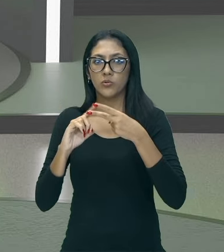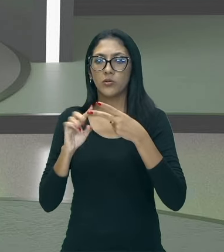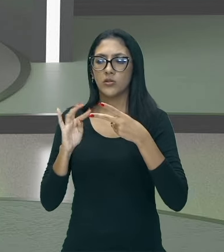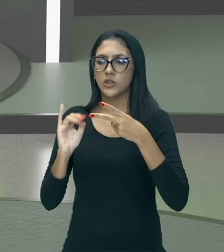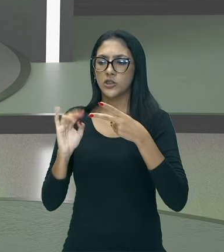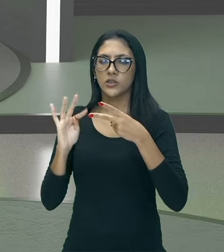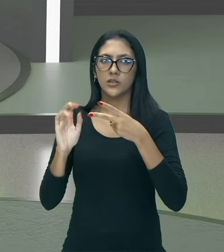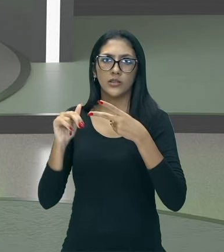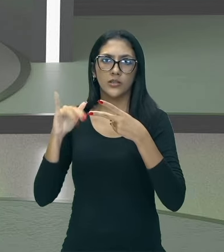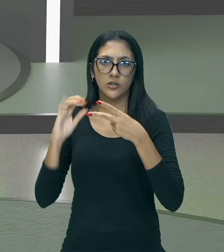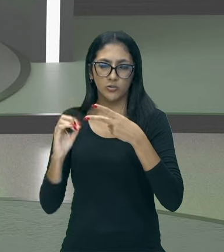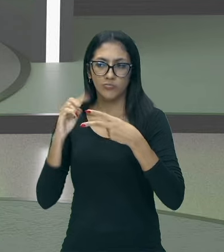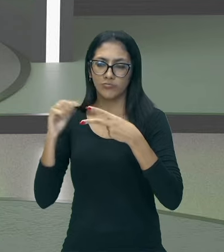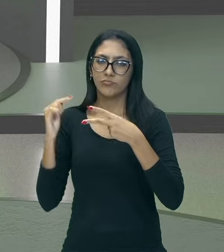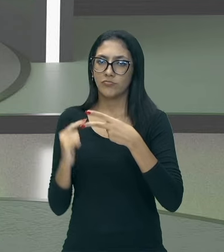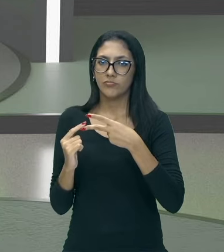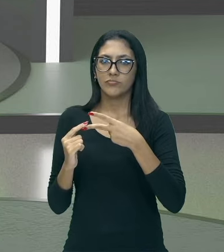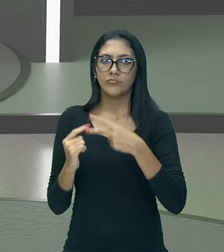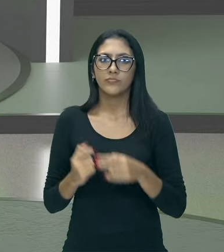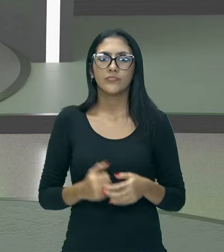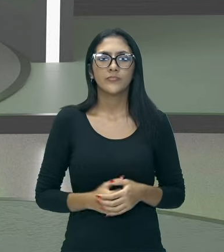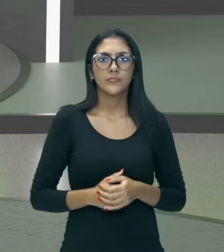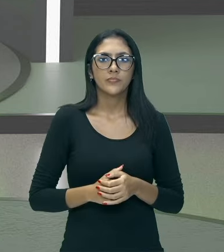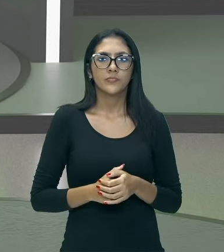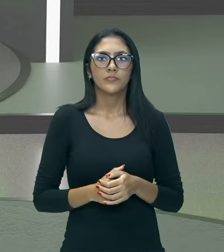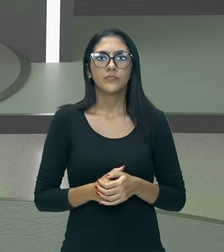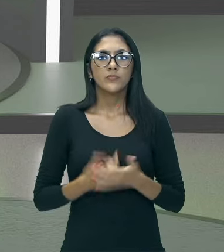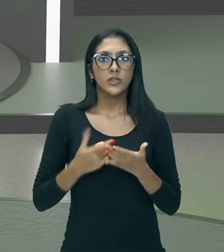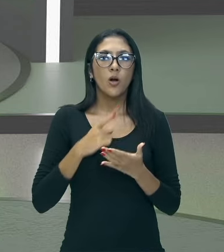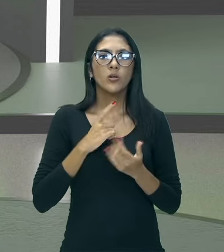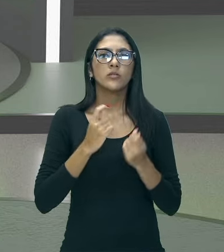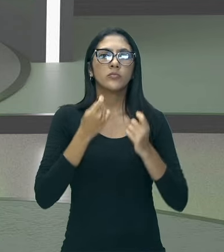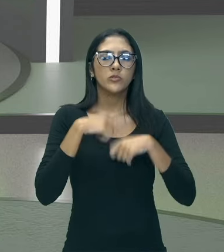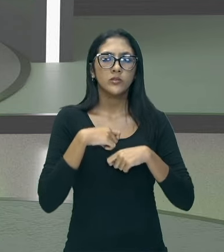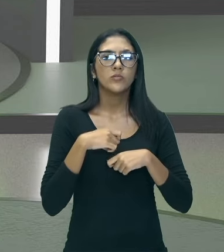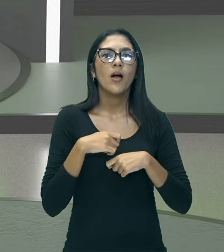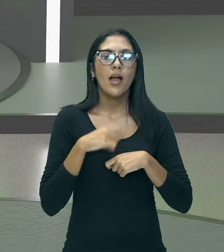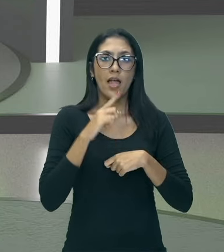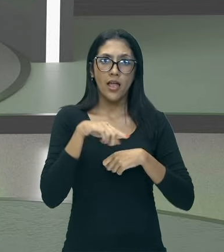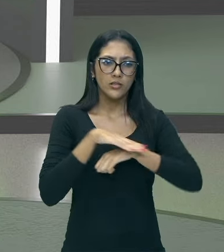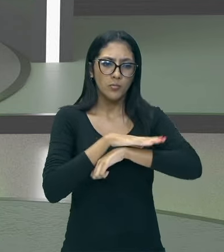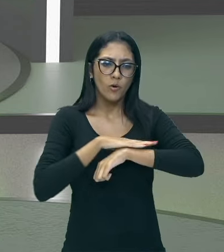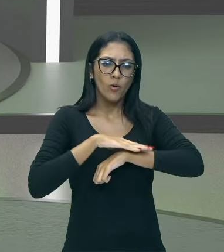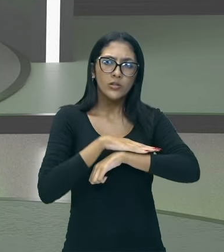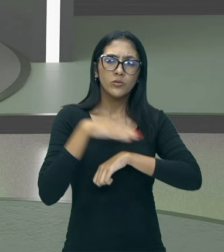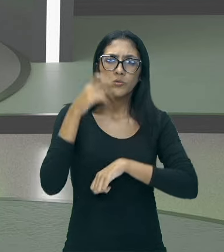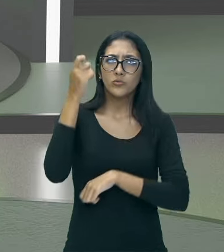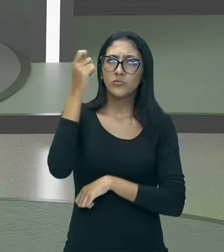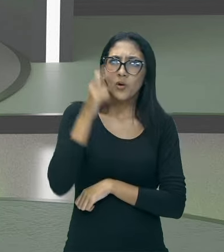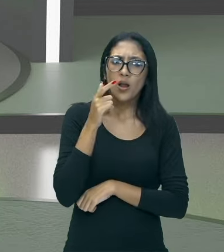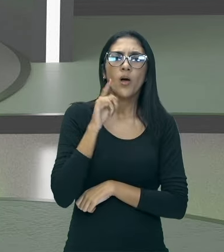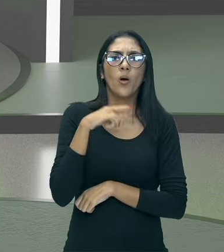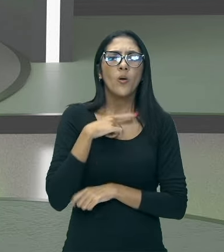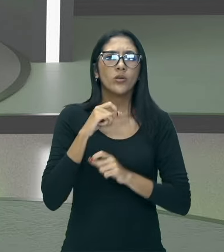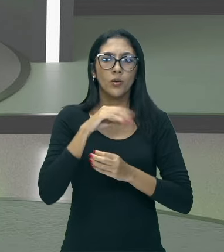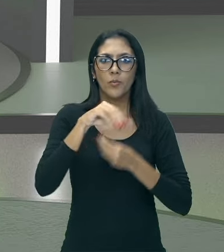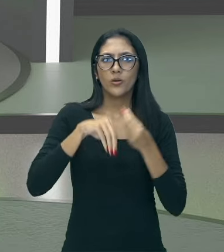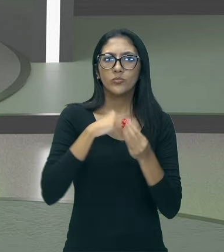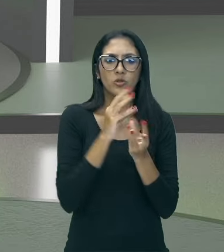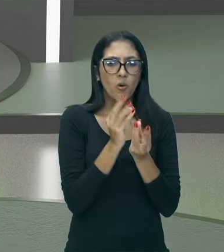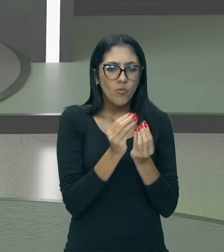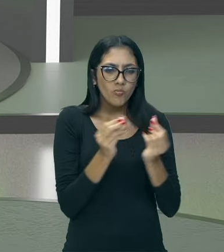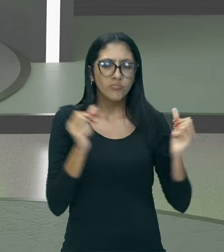eu posso dizer que o filtro solar é uma mistura homogênea. Se é uma mistura homogênea,